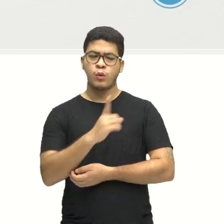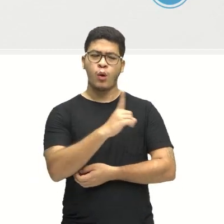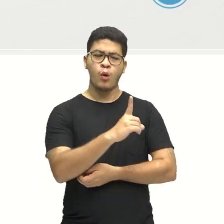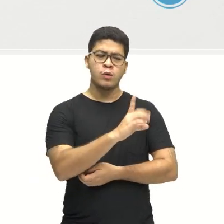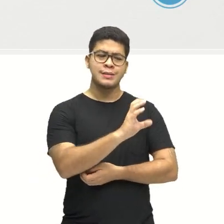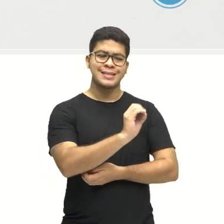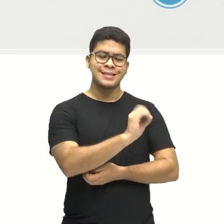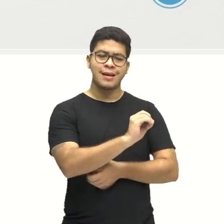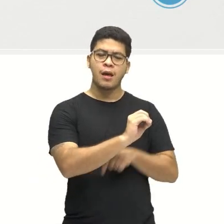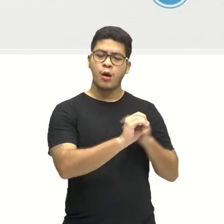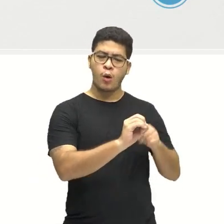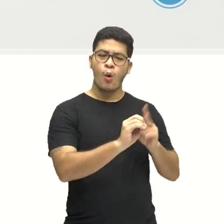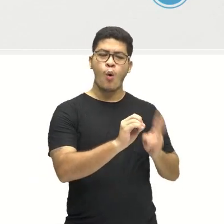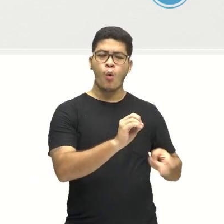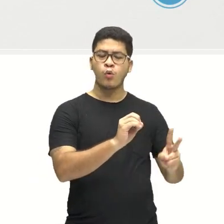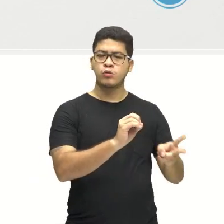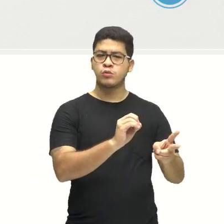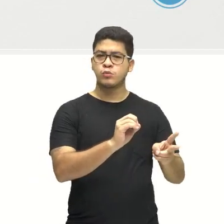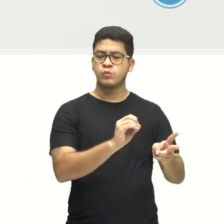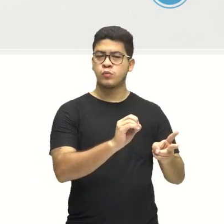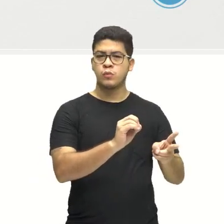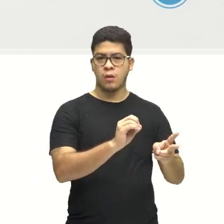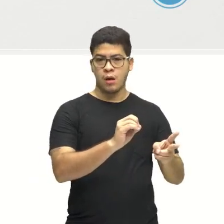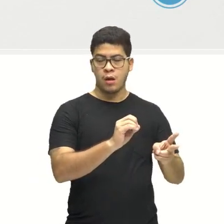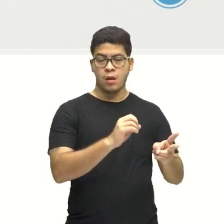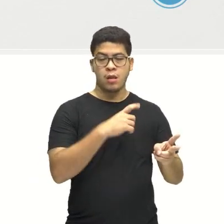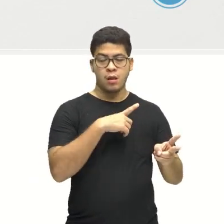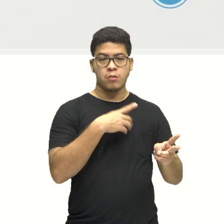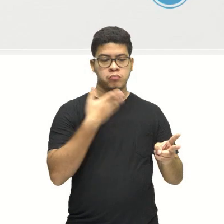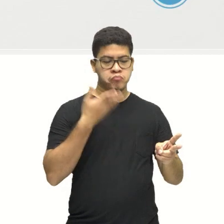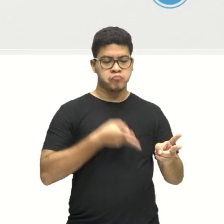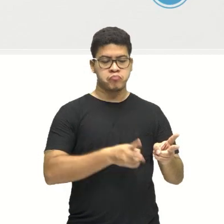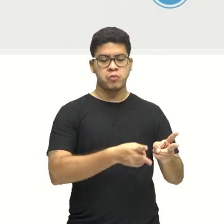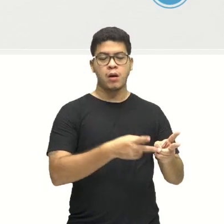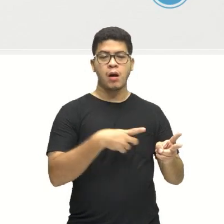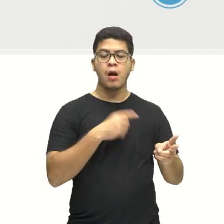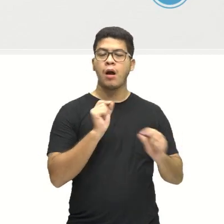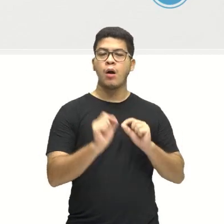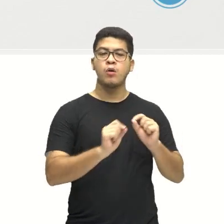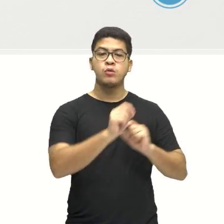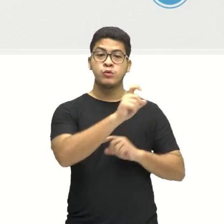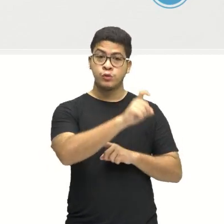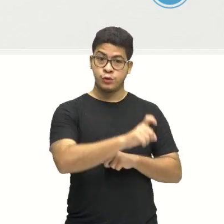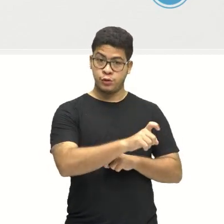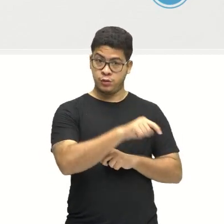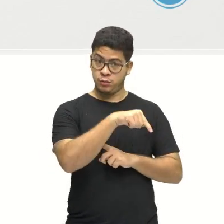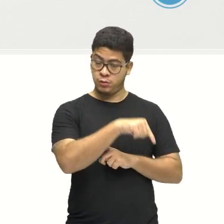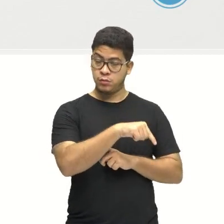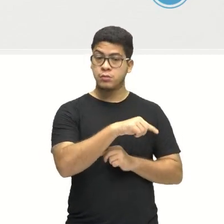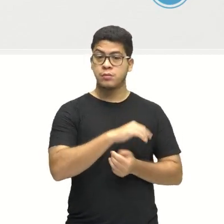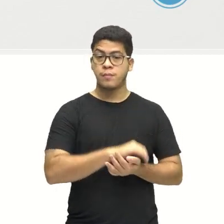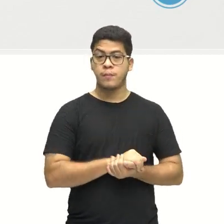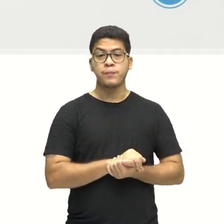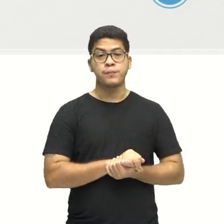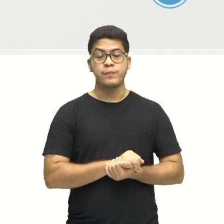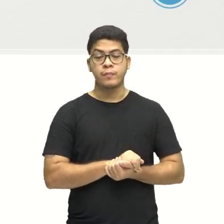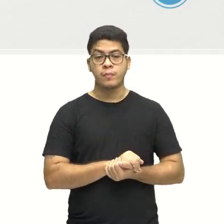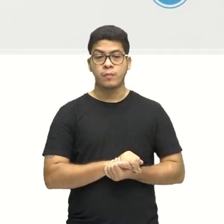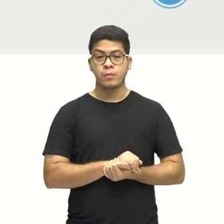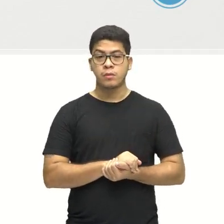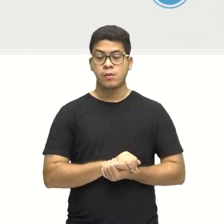ele não trocou de lado, tá? Ele continuou ali do mesmo lado direito ali. Por isso que a gente não trocou o sinal